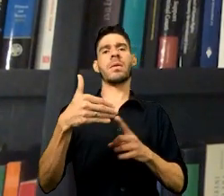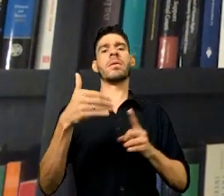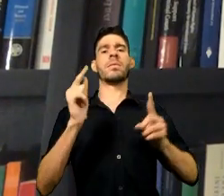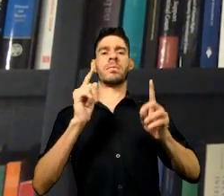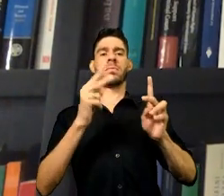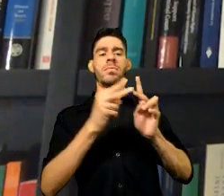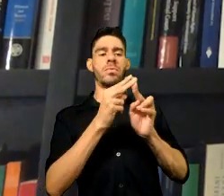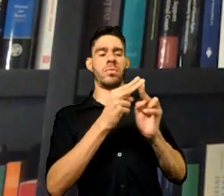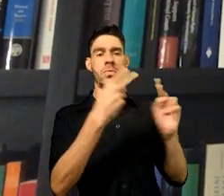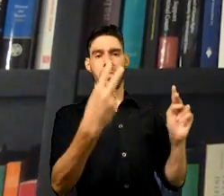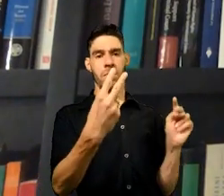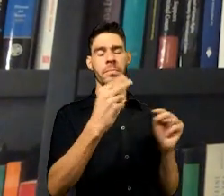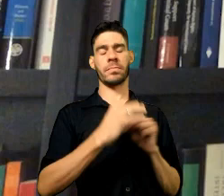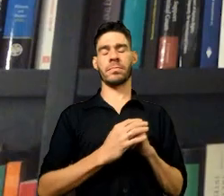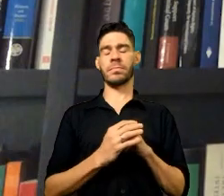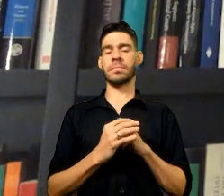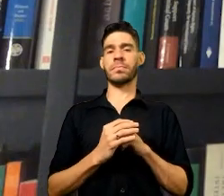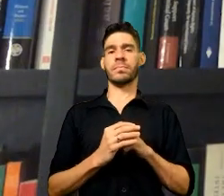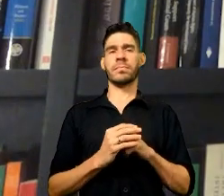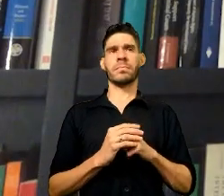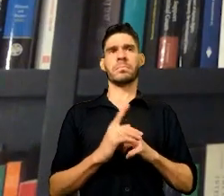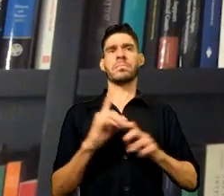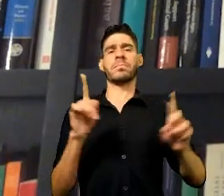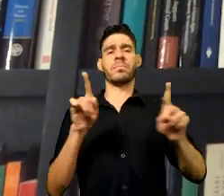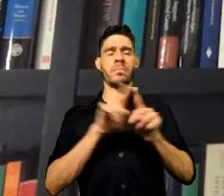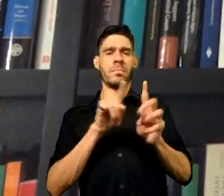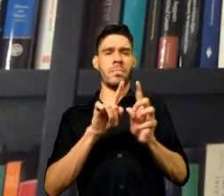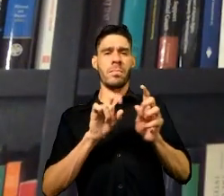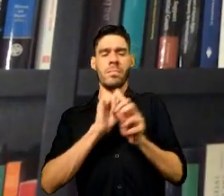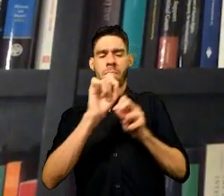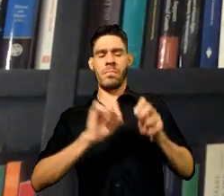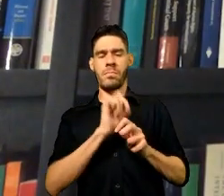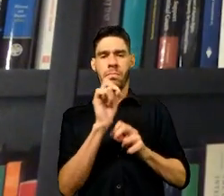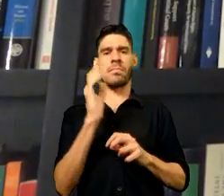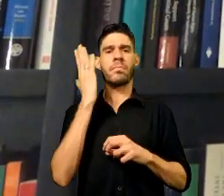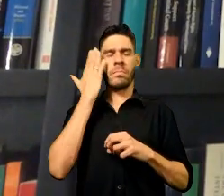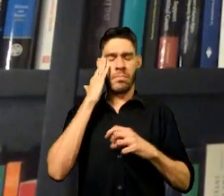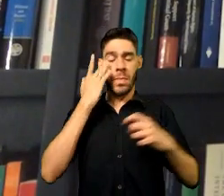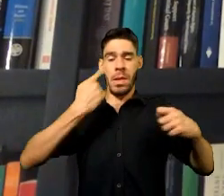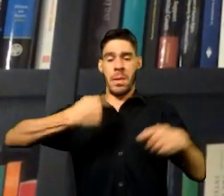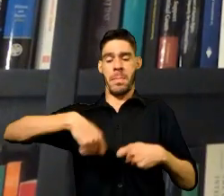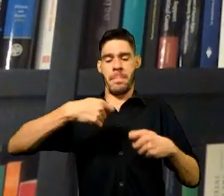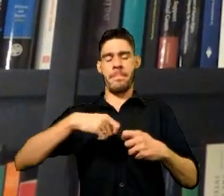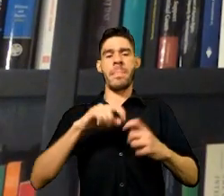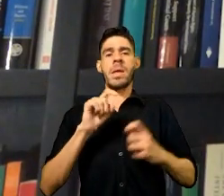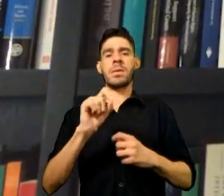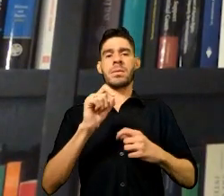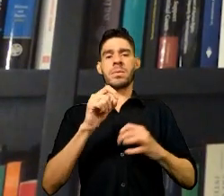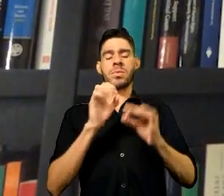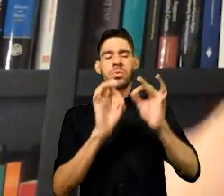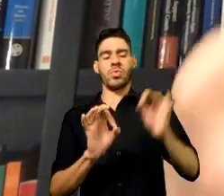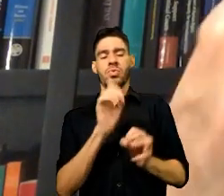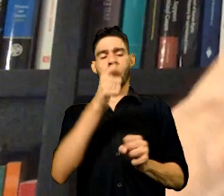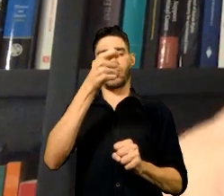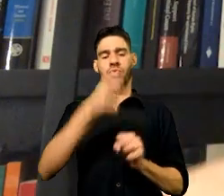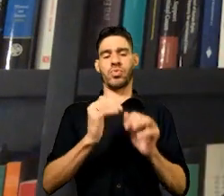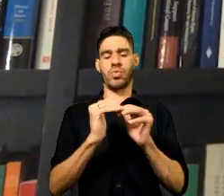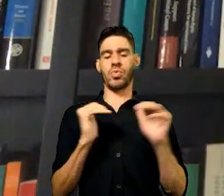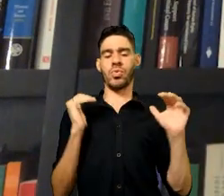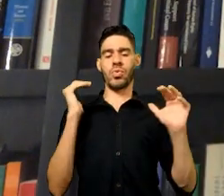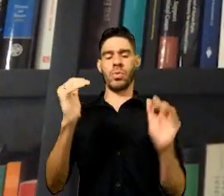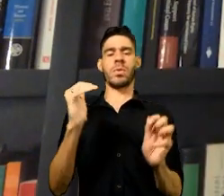longo desta audiência. Isto leva também, entendo, a uma necessidade de que o